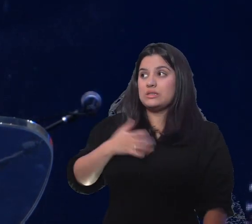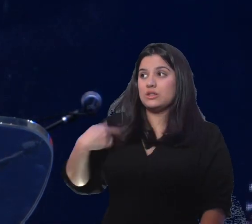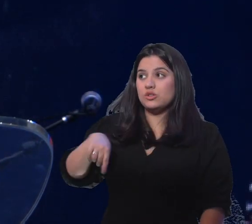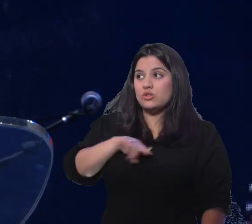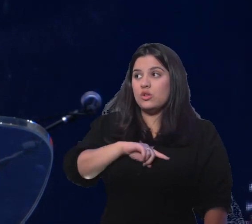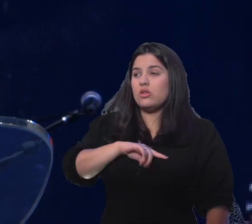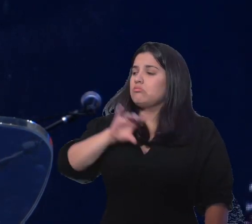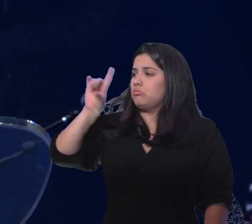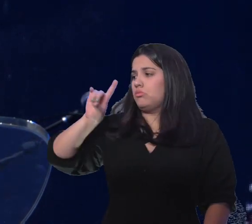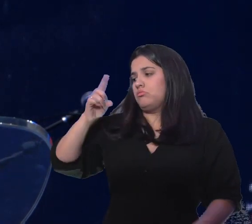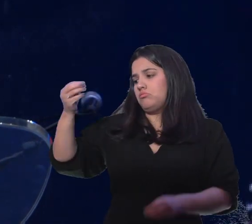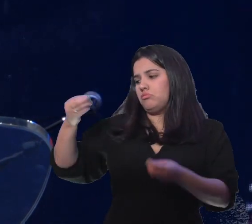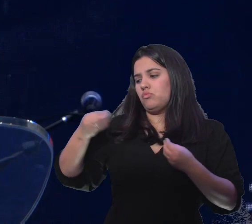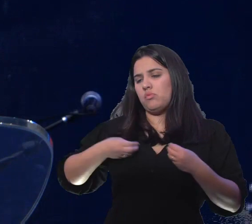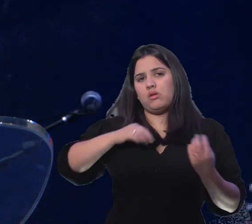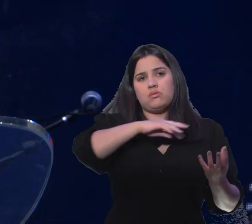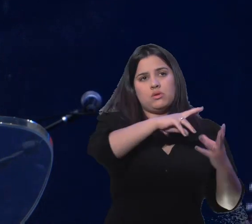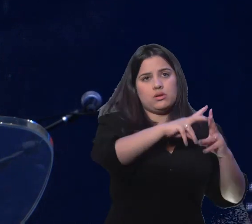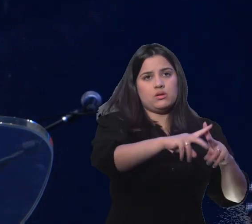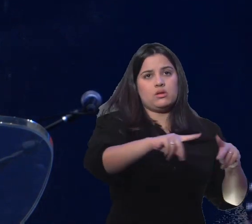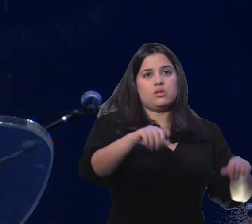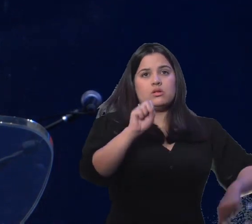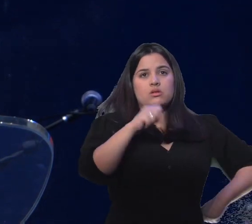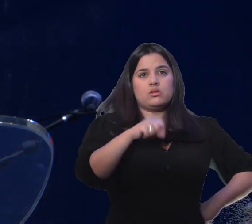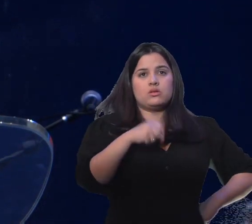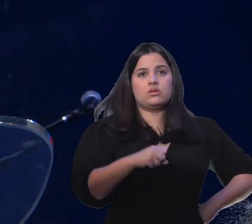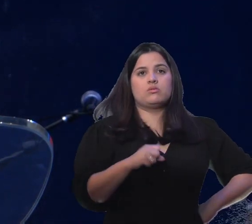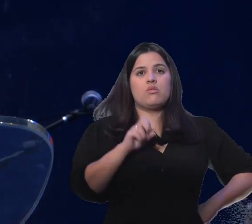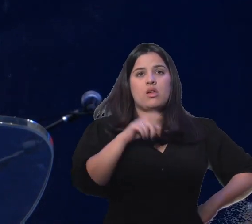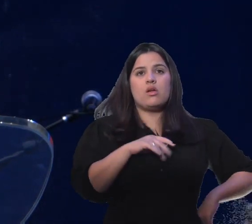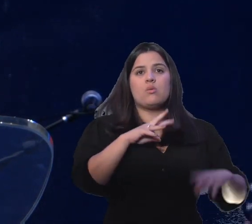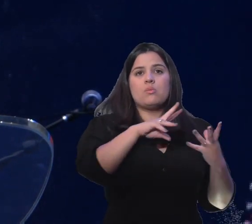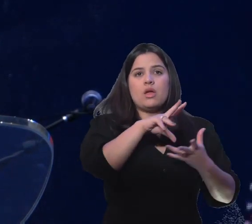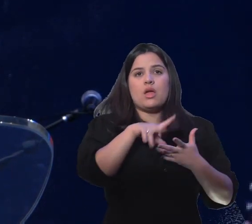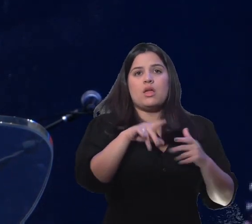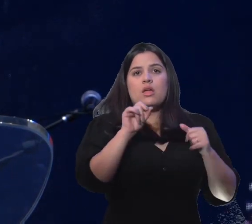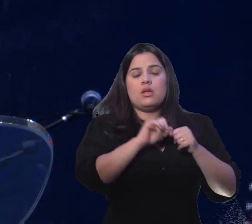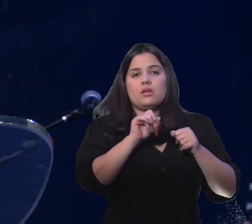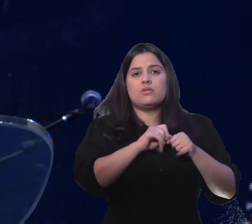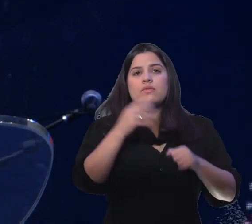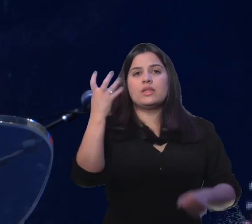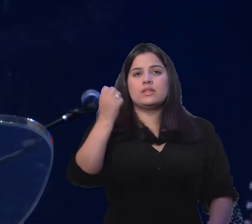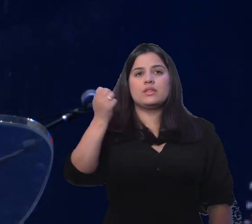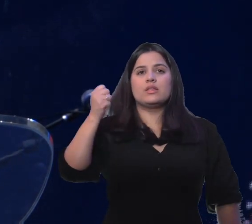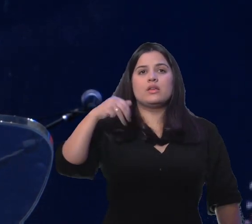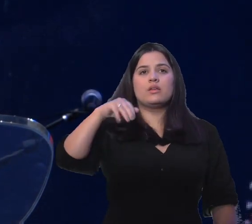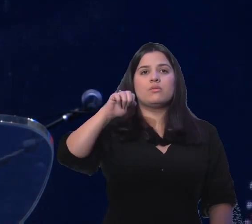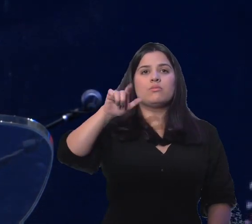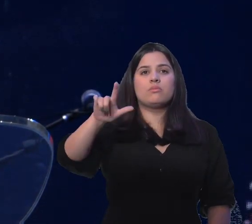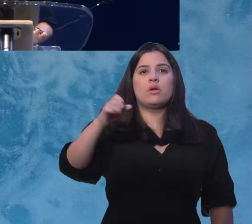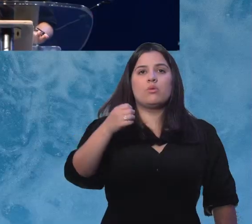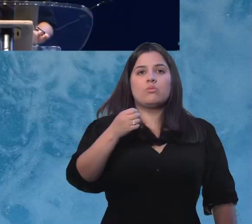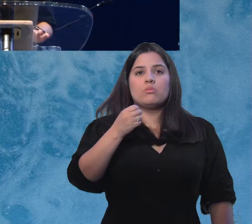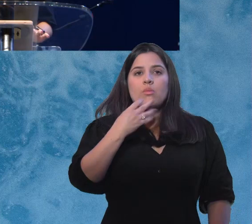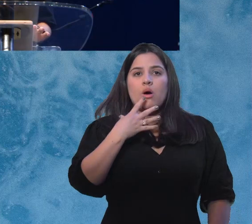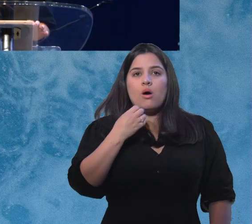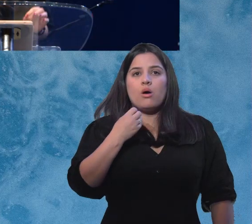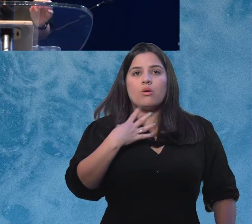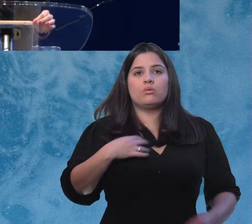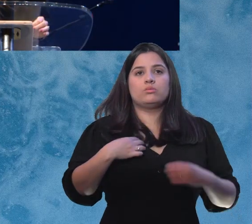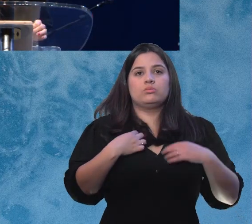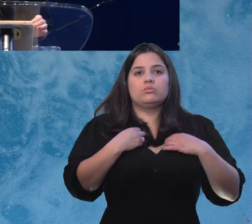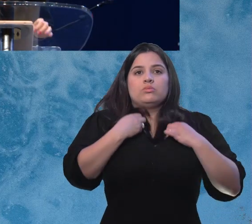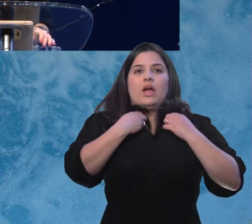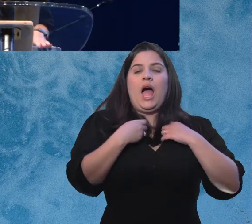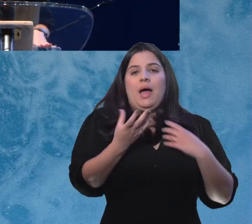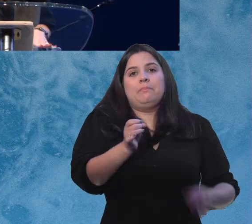até ela e a dará a nós. É uma terra que produz leite e mel com fartura. Não se rebelem contra o Senhor, não tenham